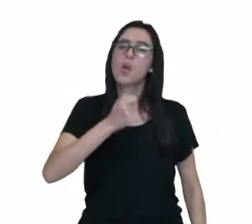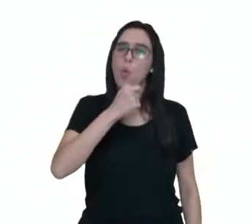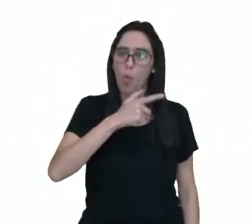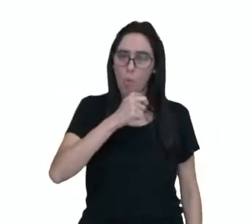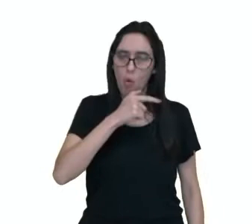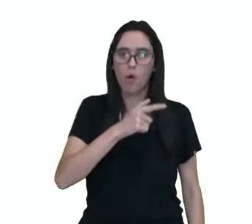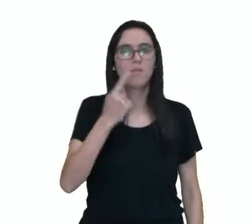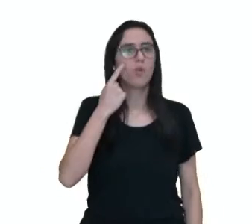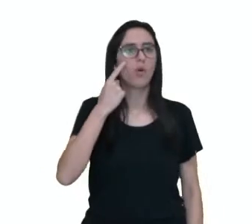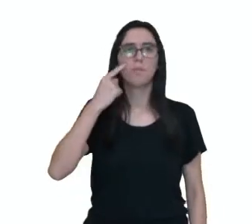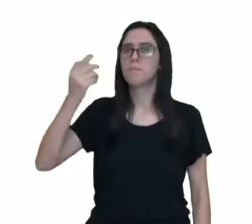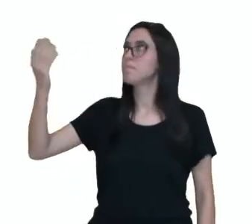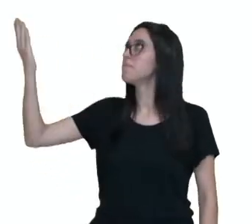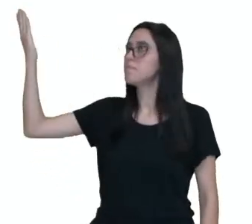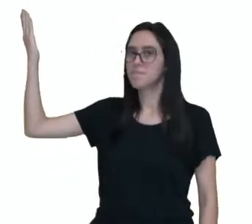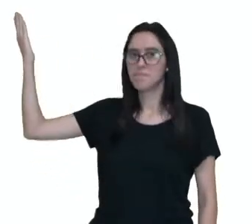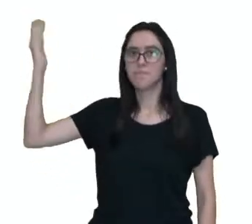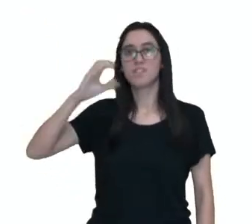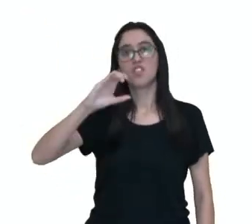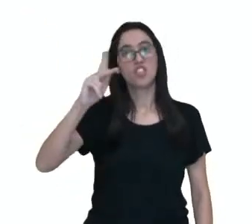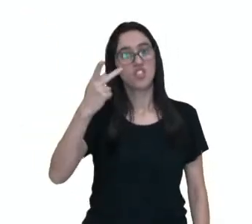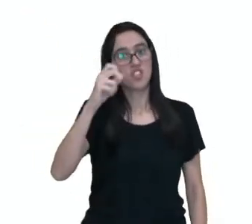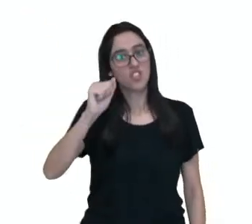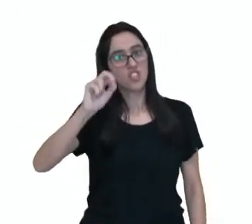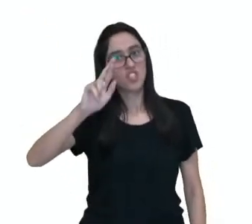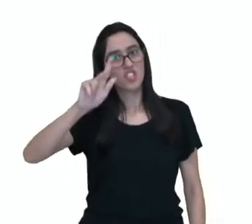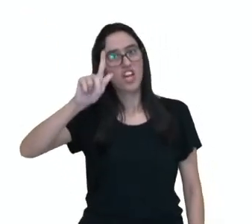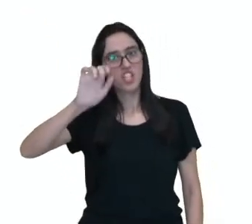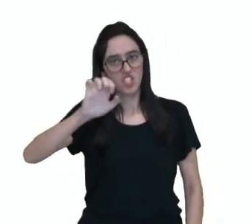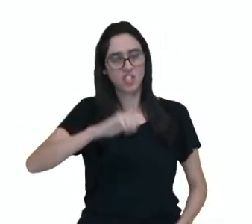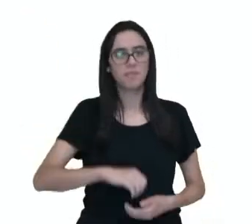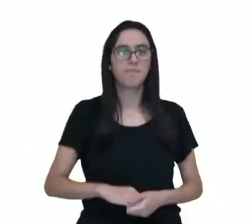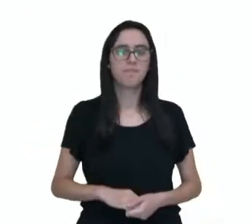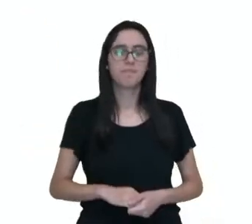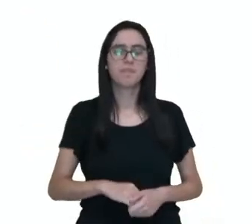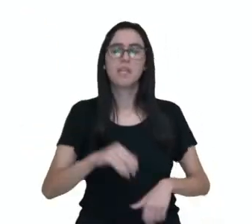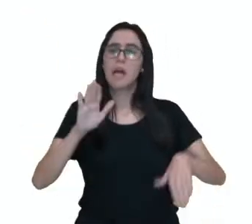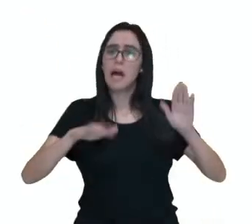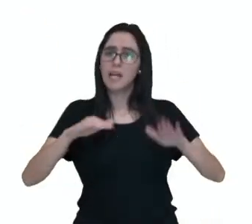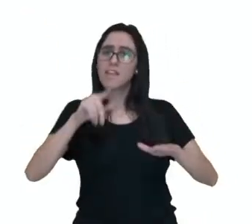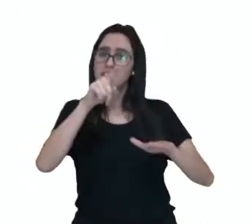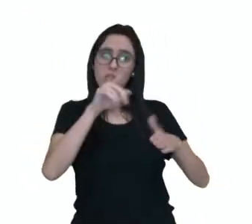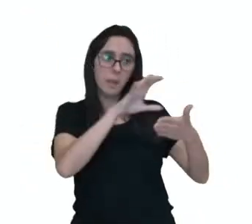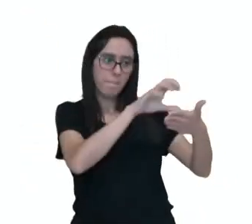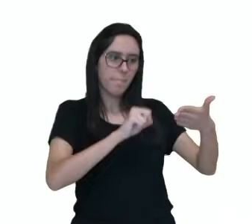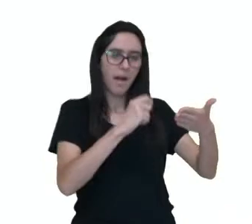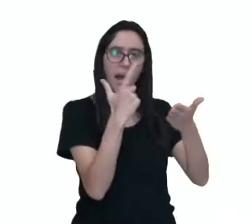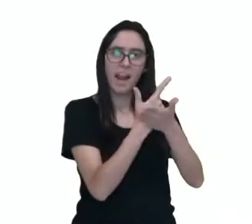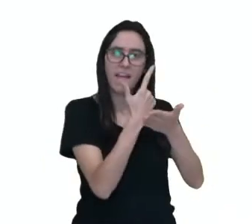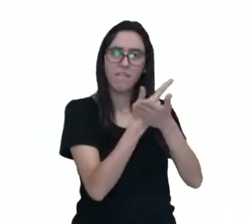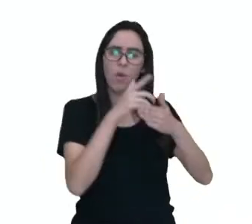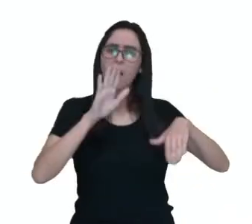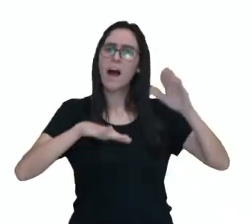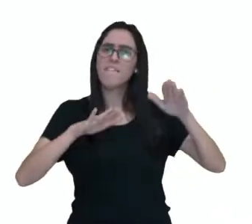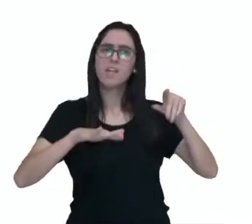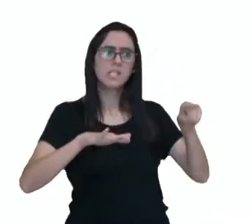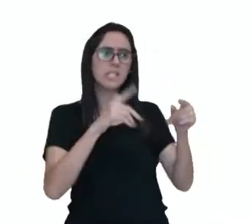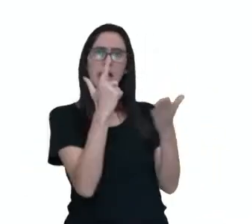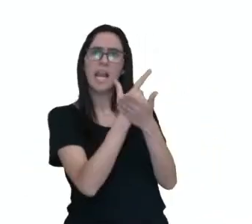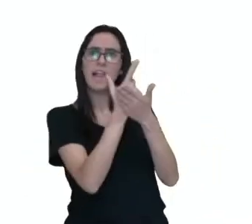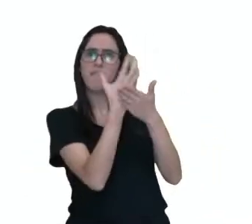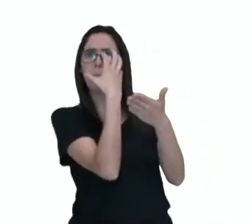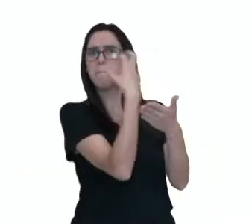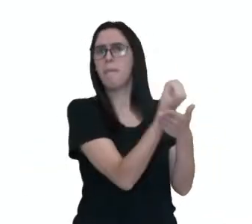temos uma charge. Então aqui vamos refletir. Às vezes você pega um livro, às vezes o livro te pega. Então nós temos ali o